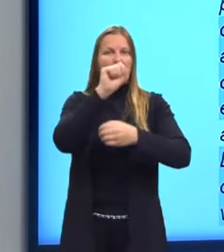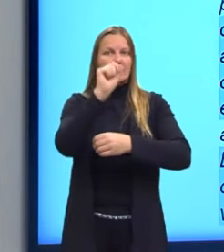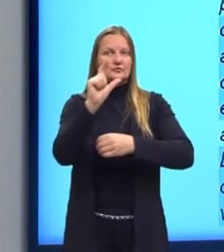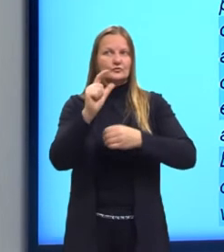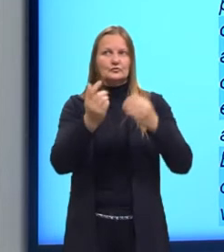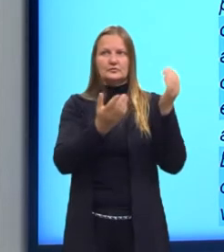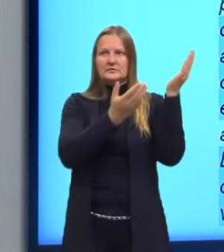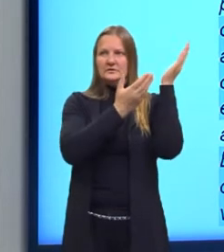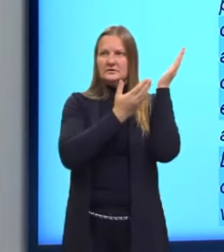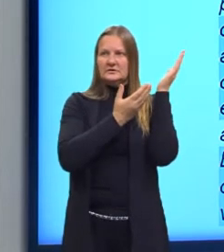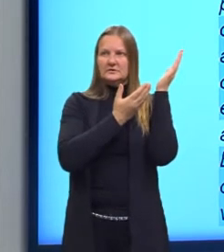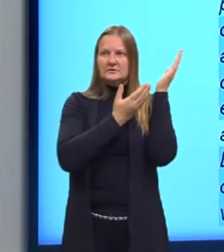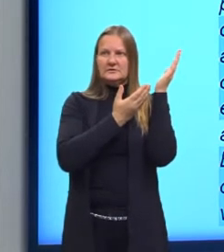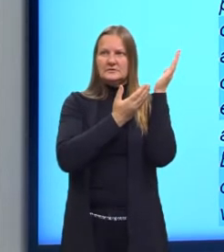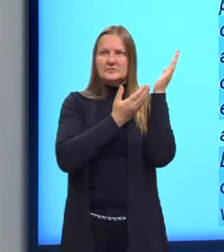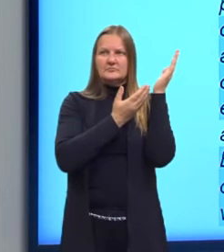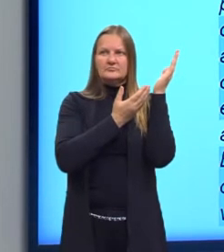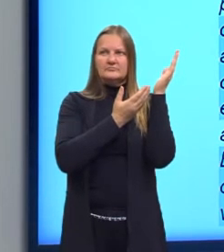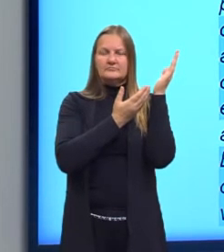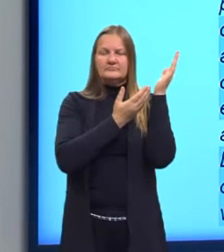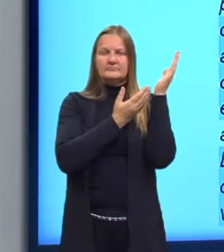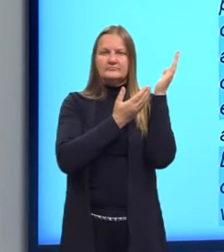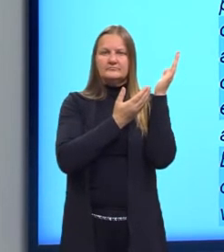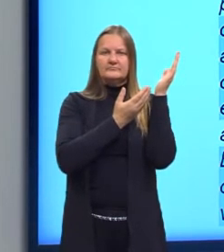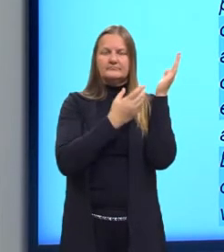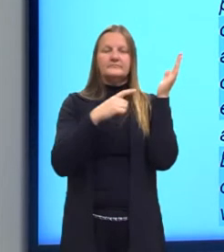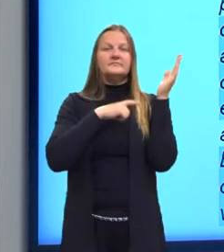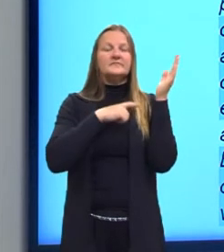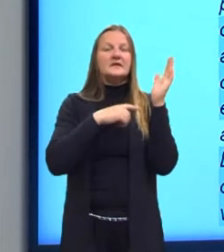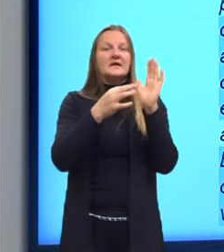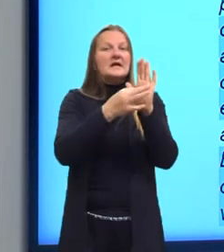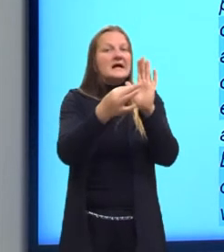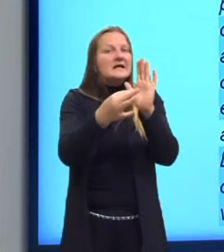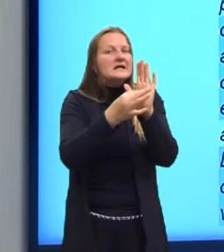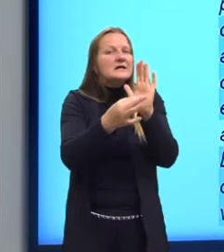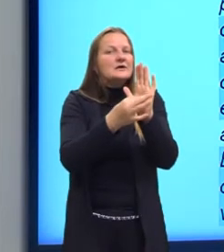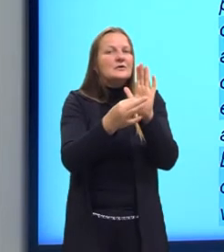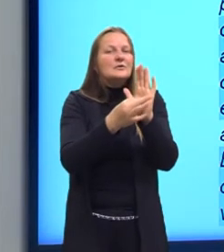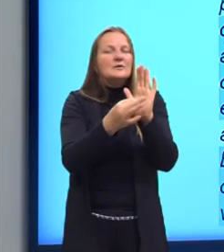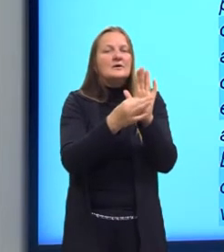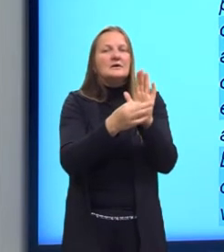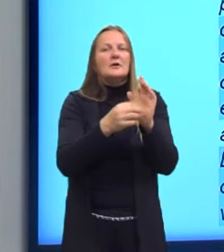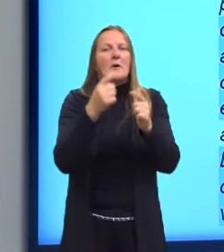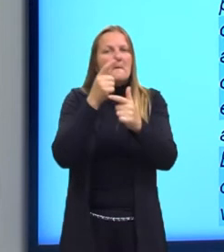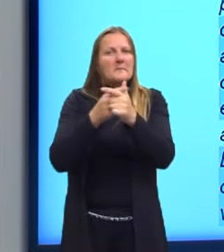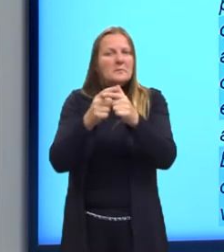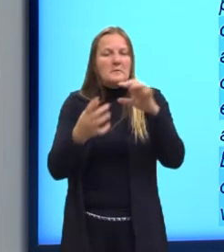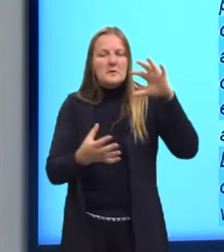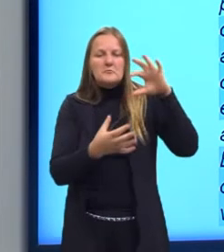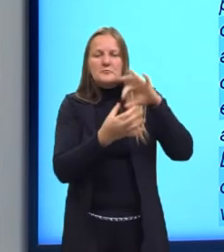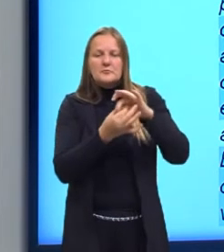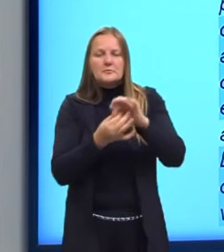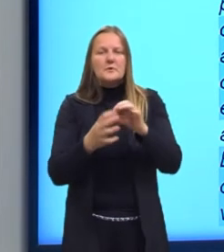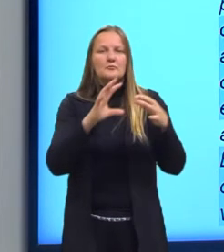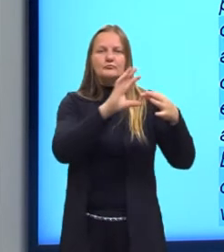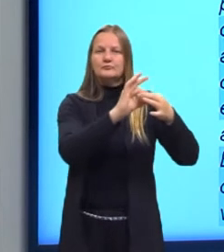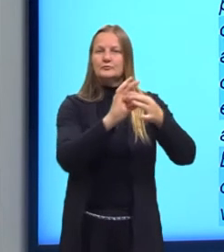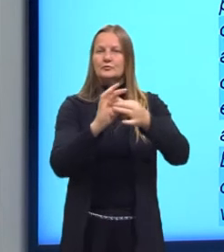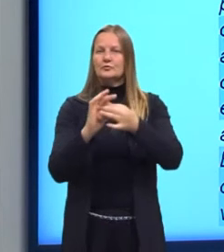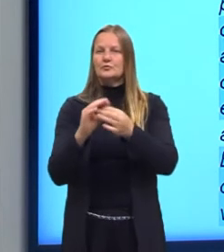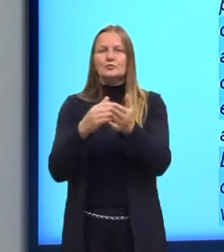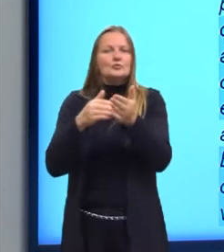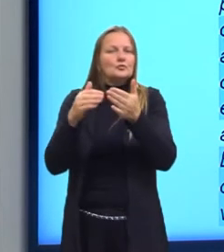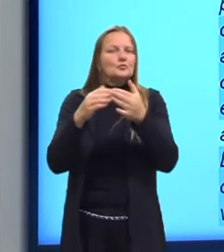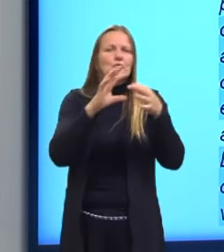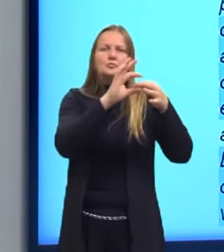porque eu tenho então argumentação com problemática do tema sendo explicada